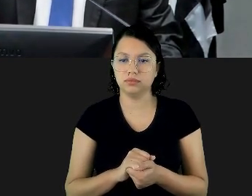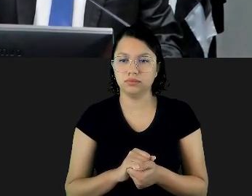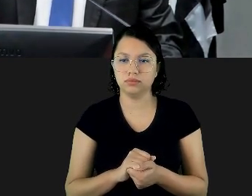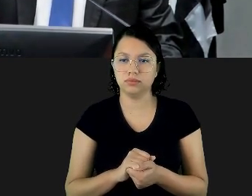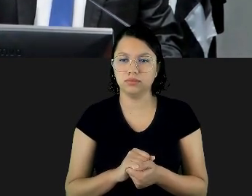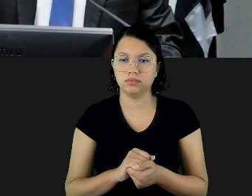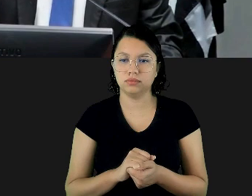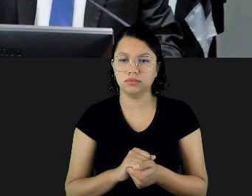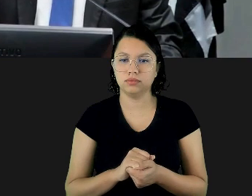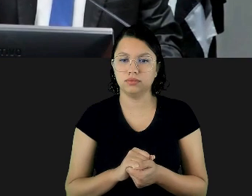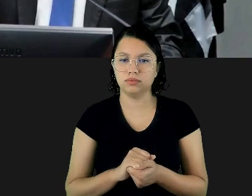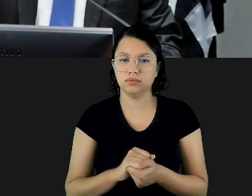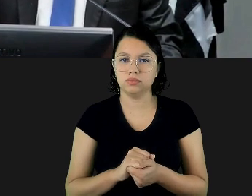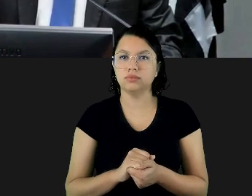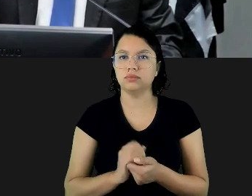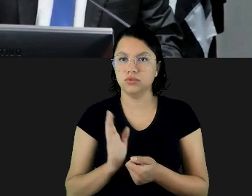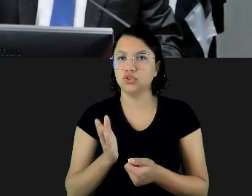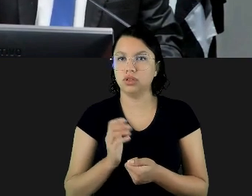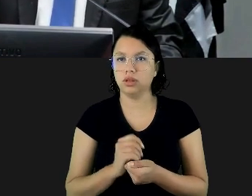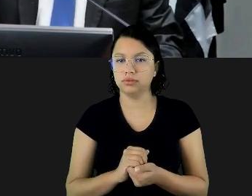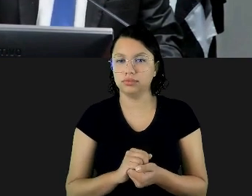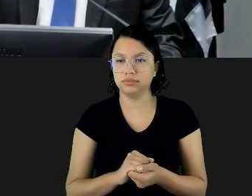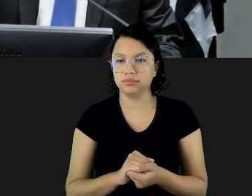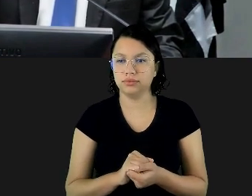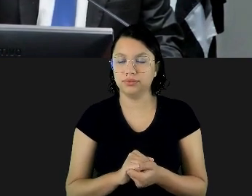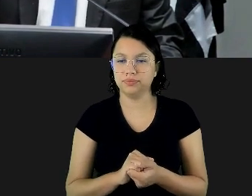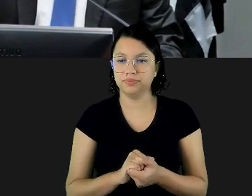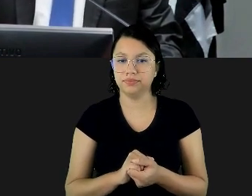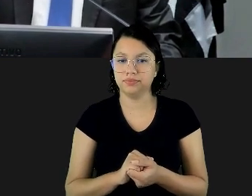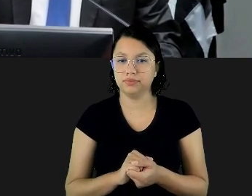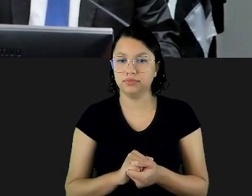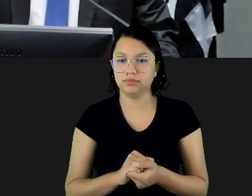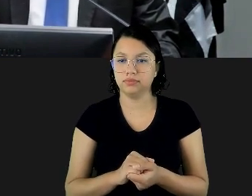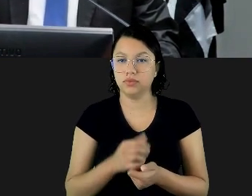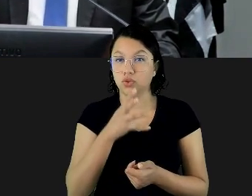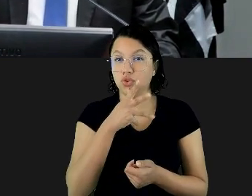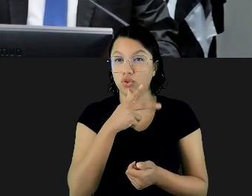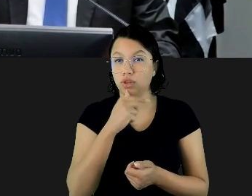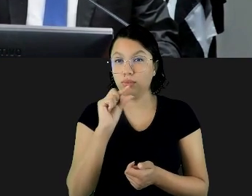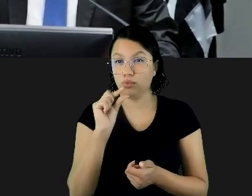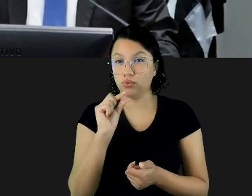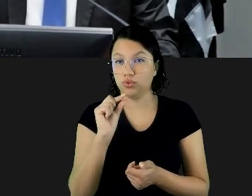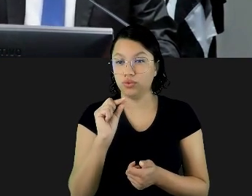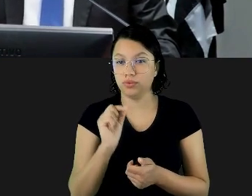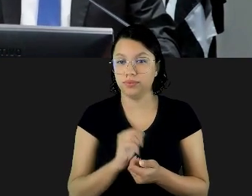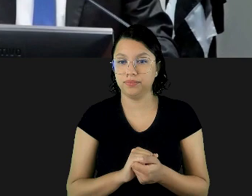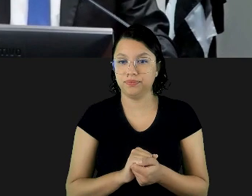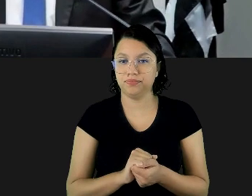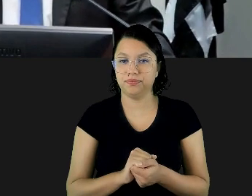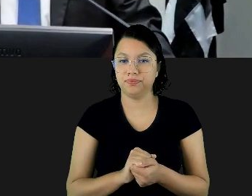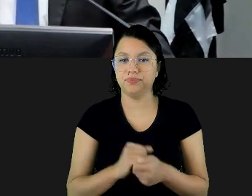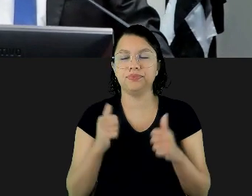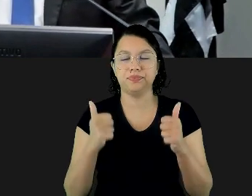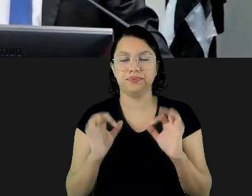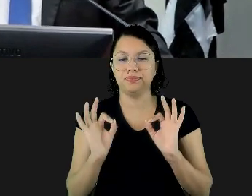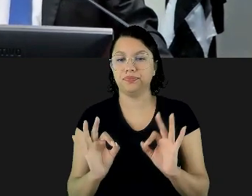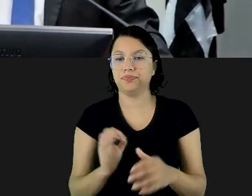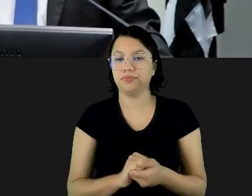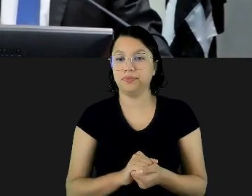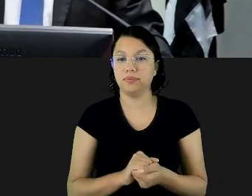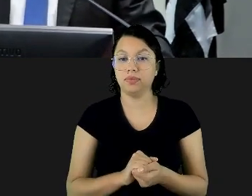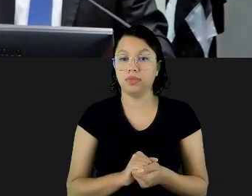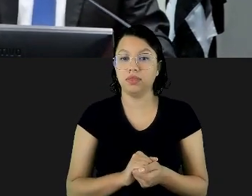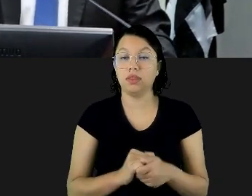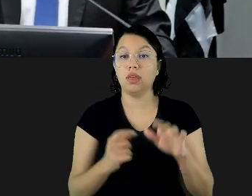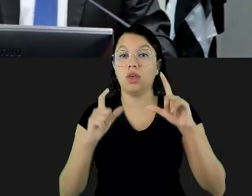Está indo. Ele tem um delay. Ah, tá. Aí, foi. Aqui é uma